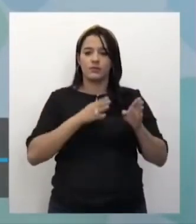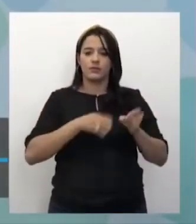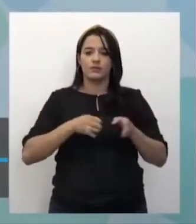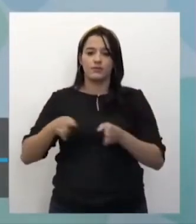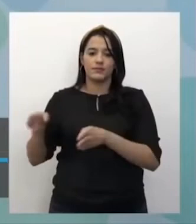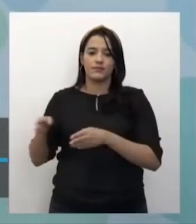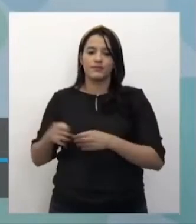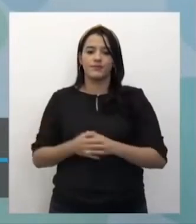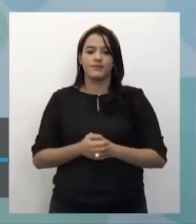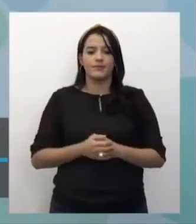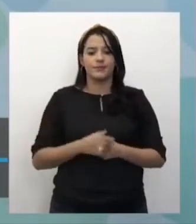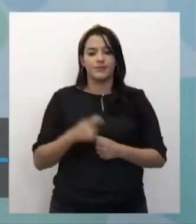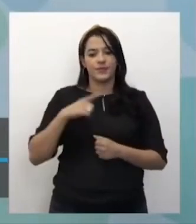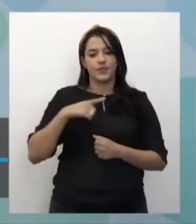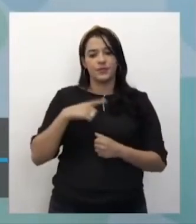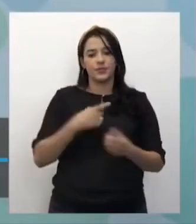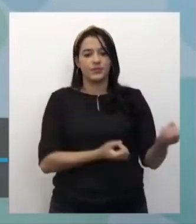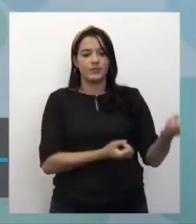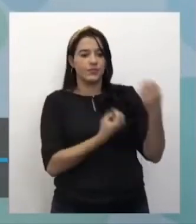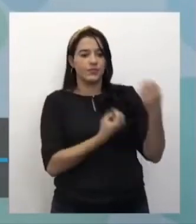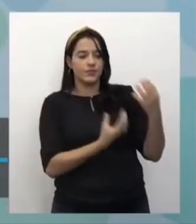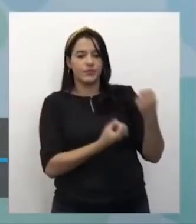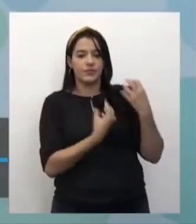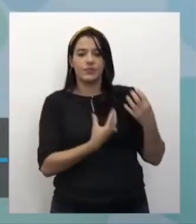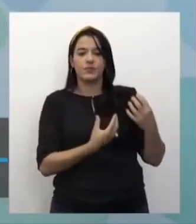eu, por exemplo, eu tive uma educação que